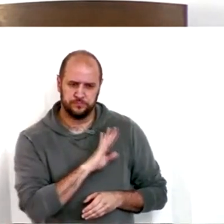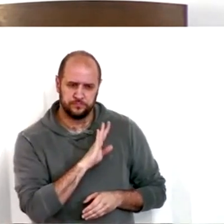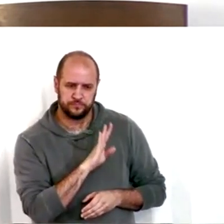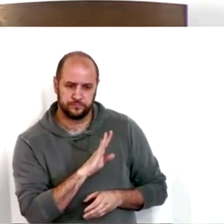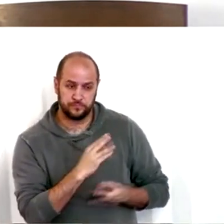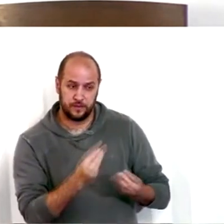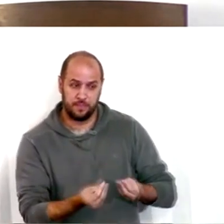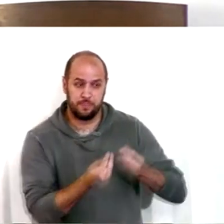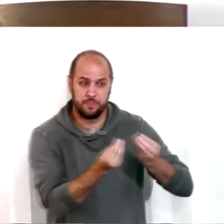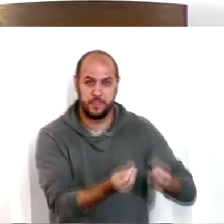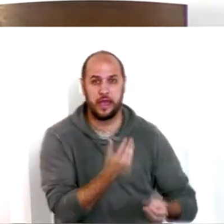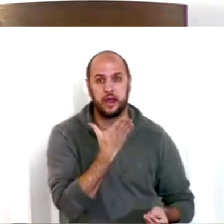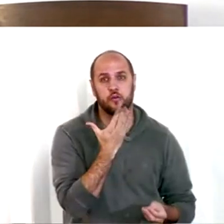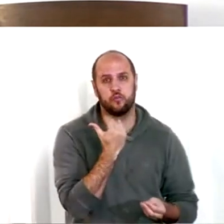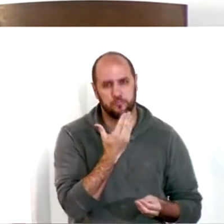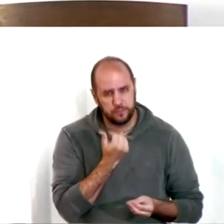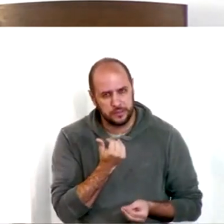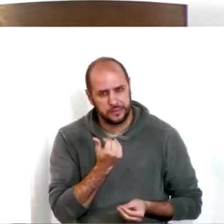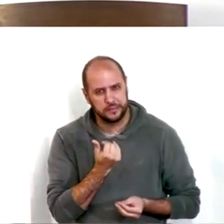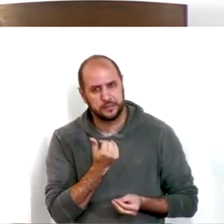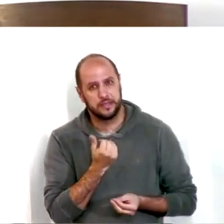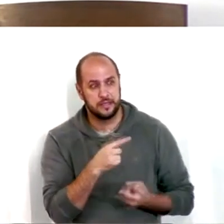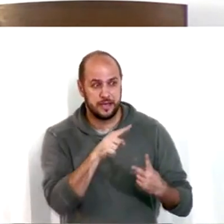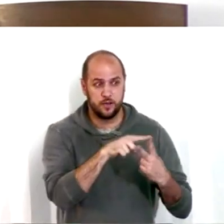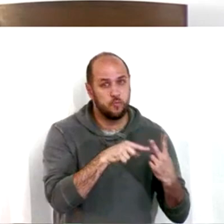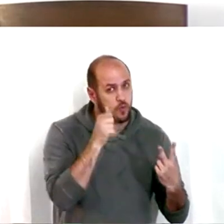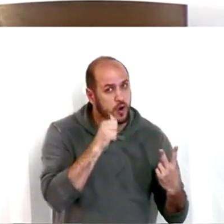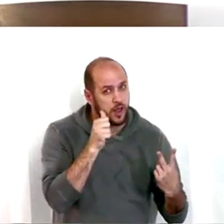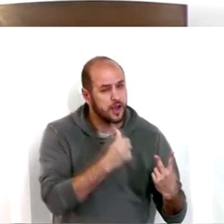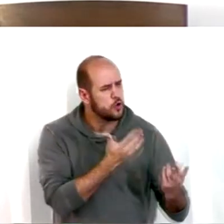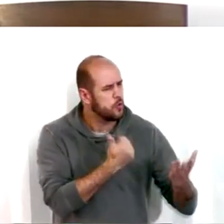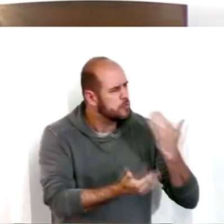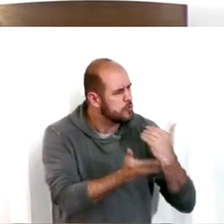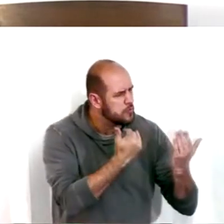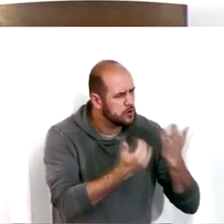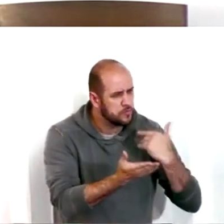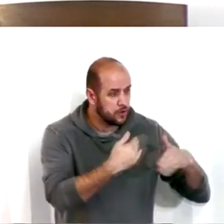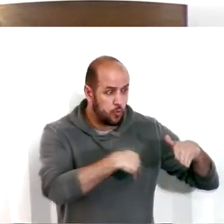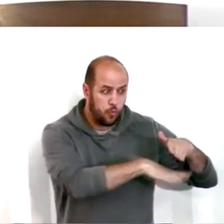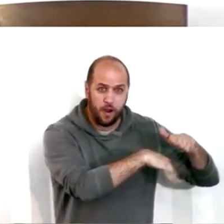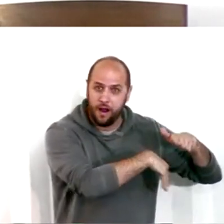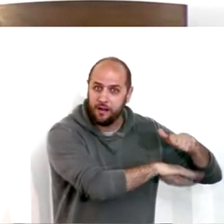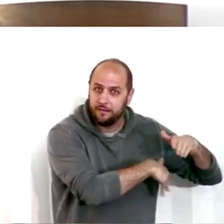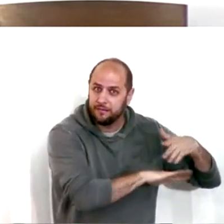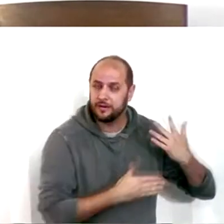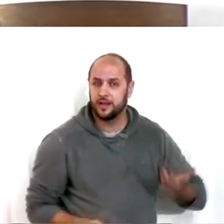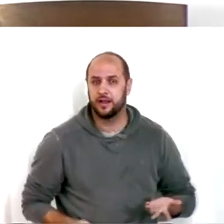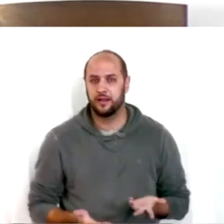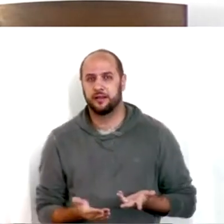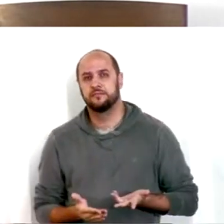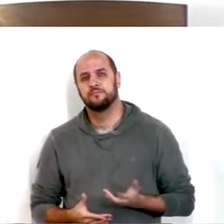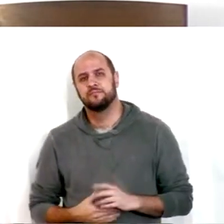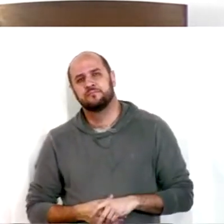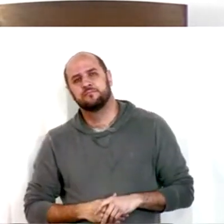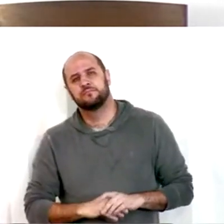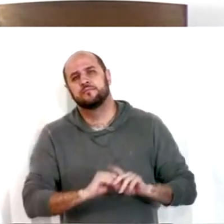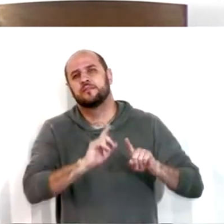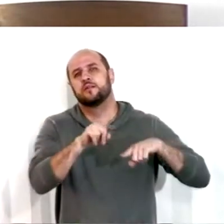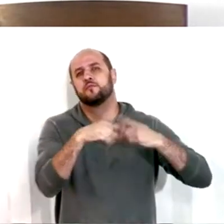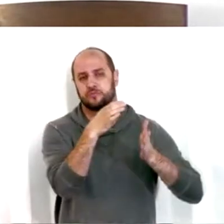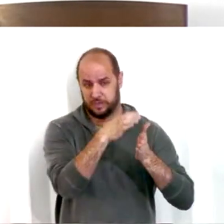dá alimentos e as duas se fartam de uma forma que elas guardam alimento. Da mesma forma acaba o